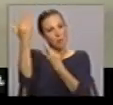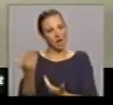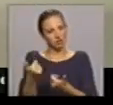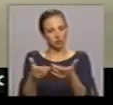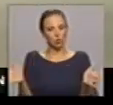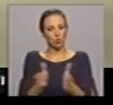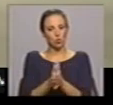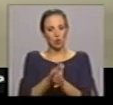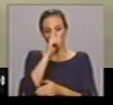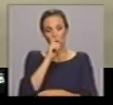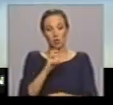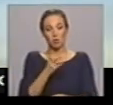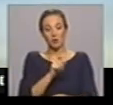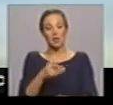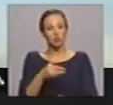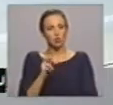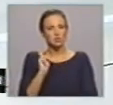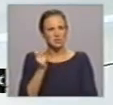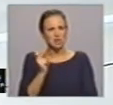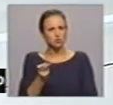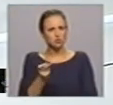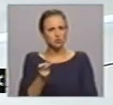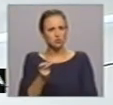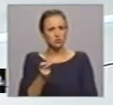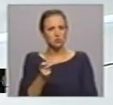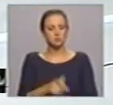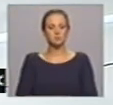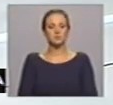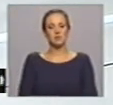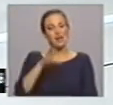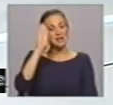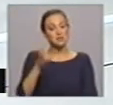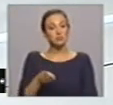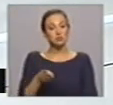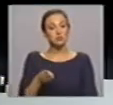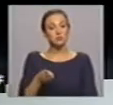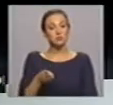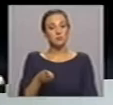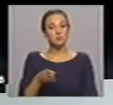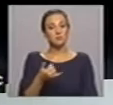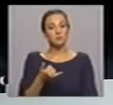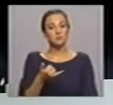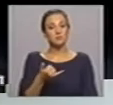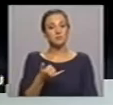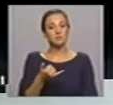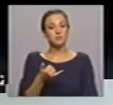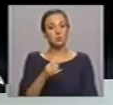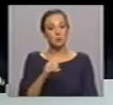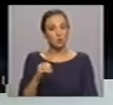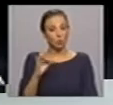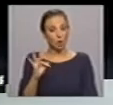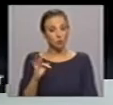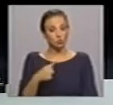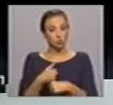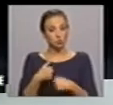deu. Miguel, foram 13 anos de... Sabes, no fundo, foi em 2004 que tudo começou,